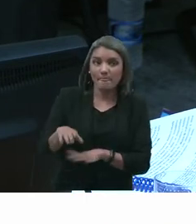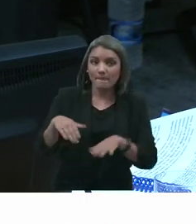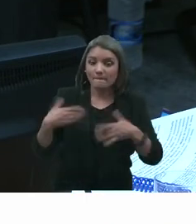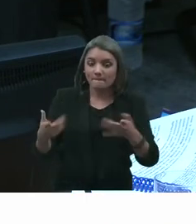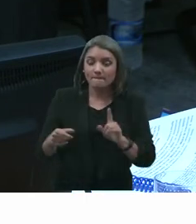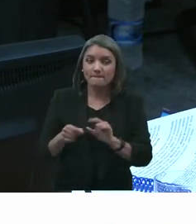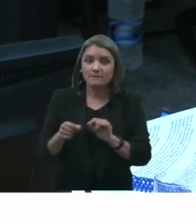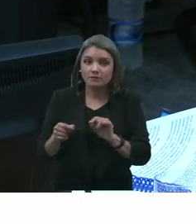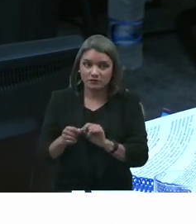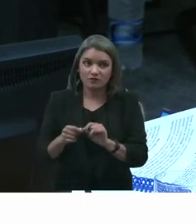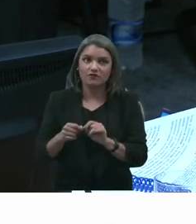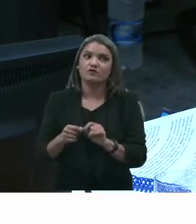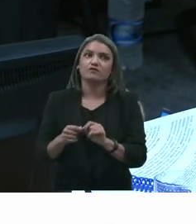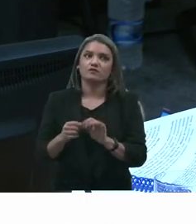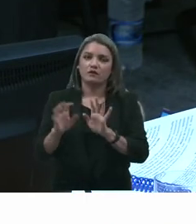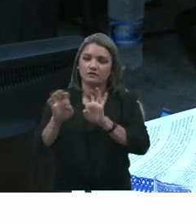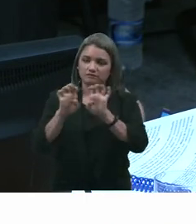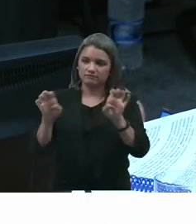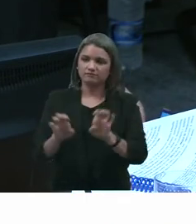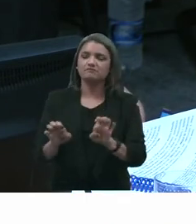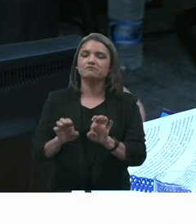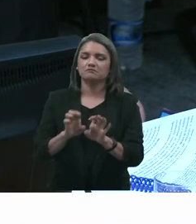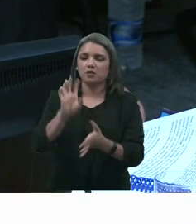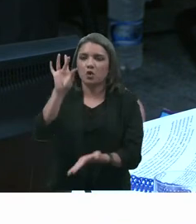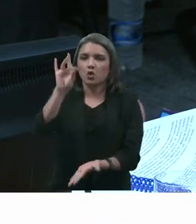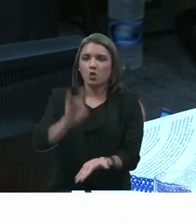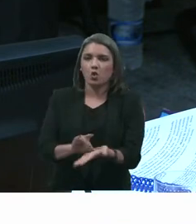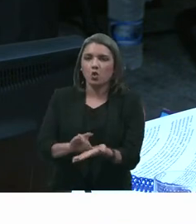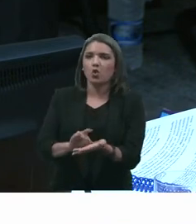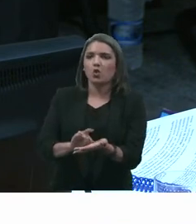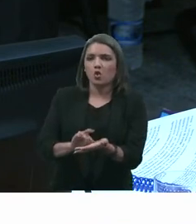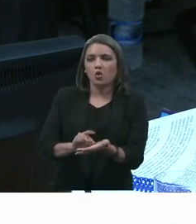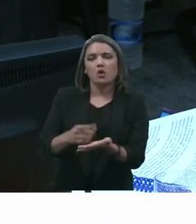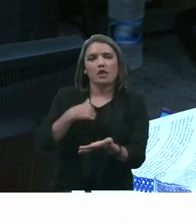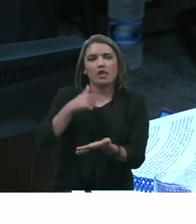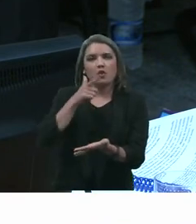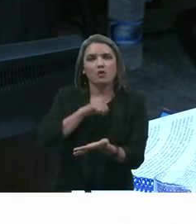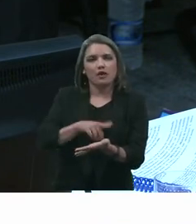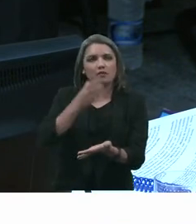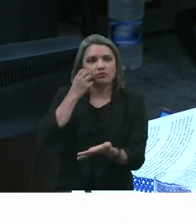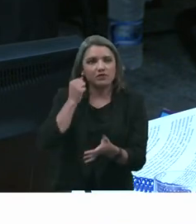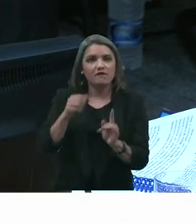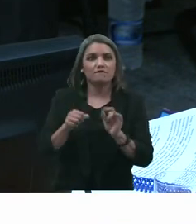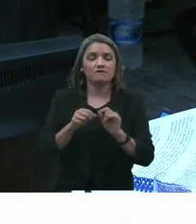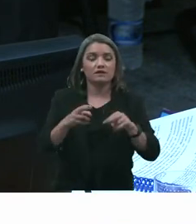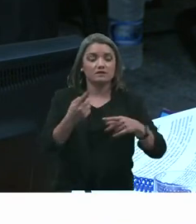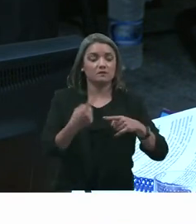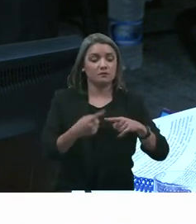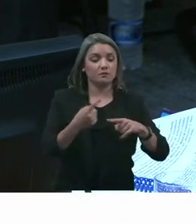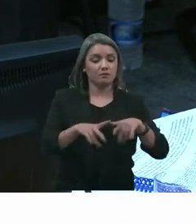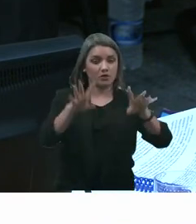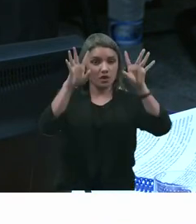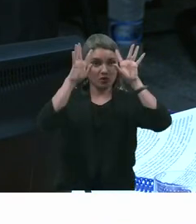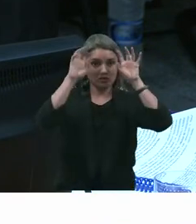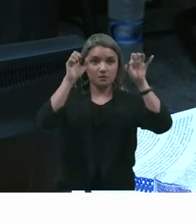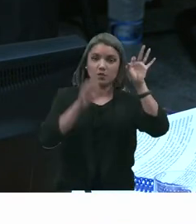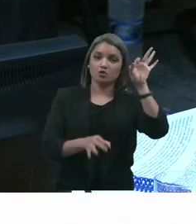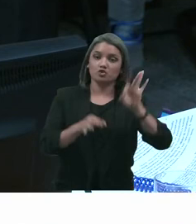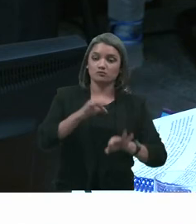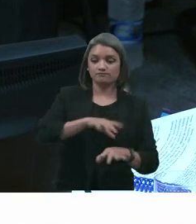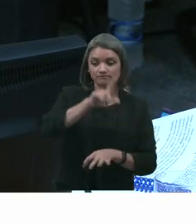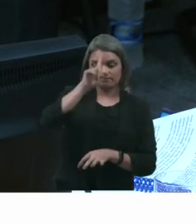formalizar a doação da peça pelo doador, agiu por delegação do presidente do Tribunal de Justiça com a